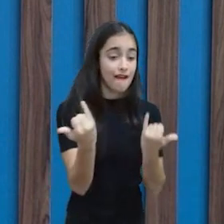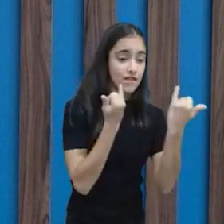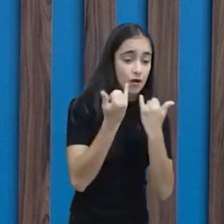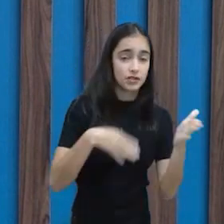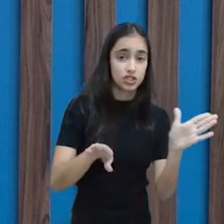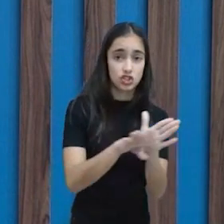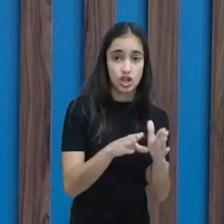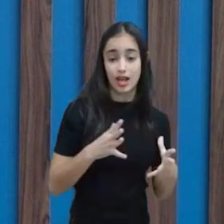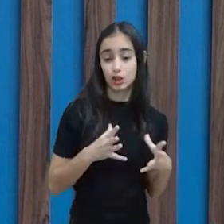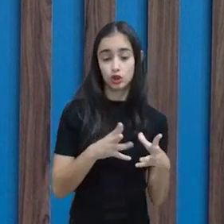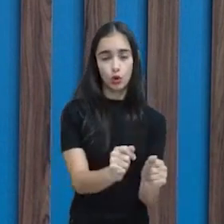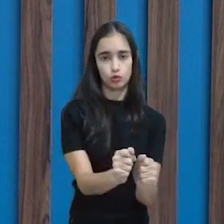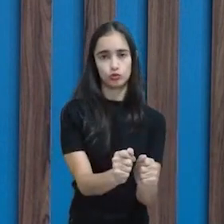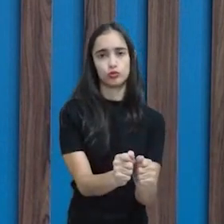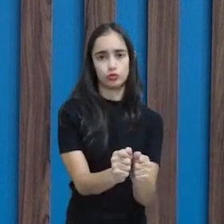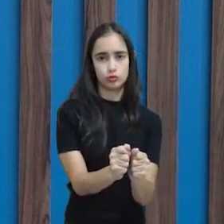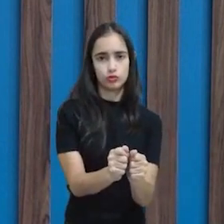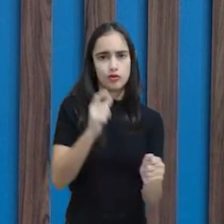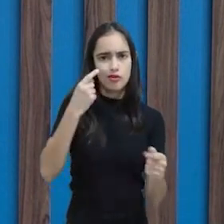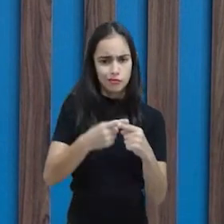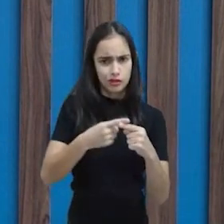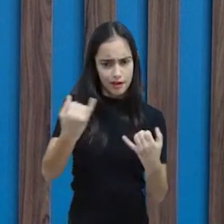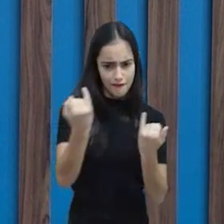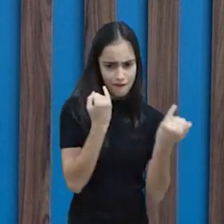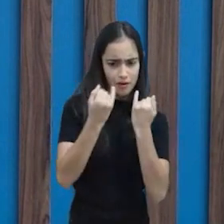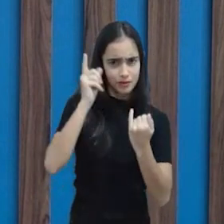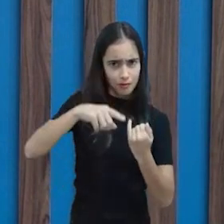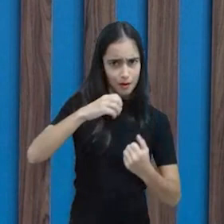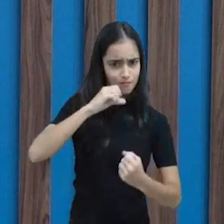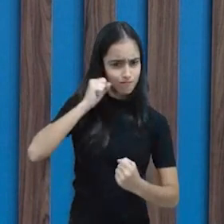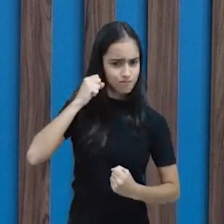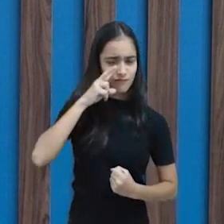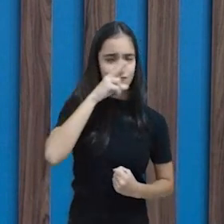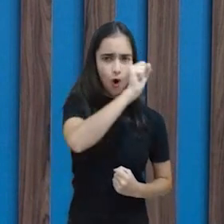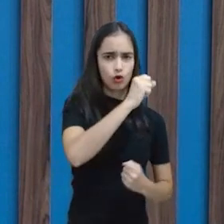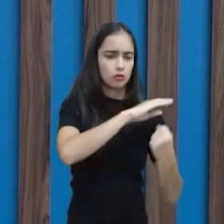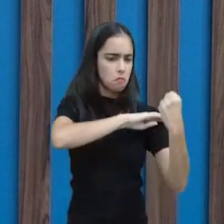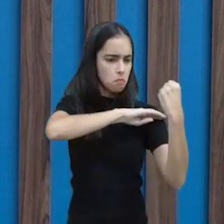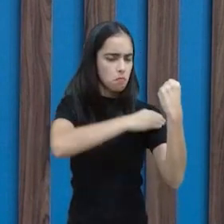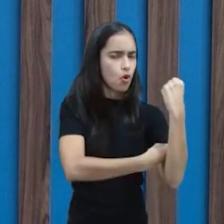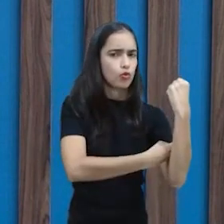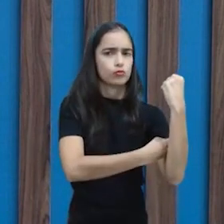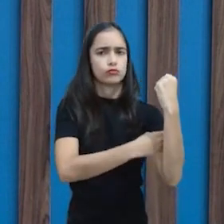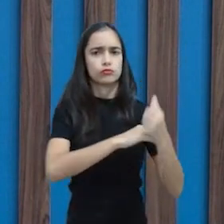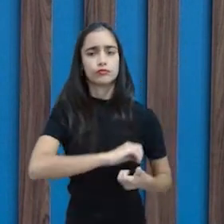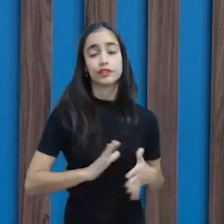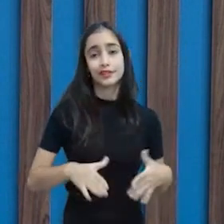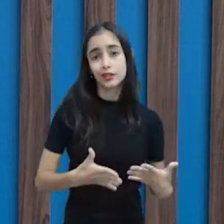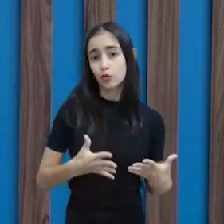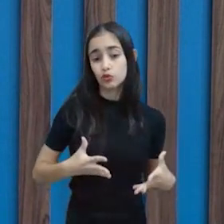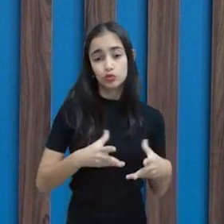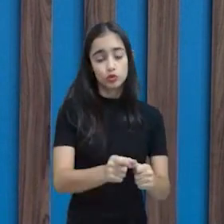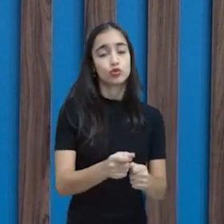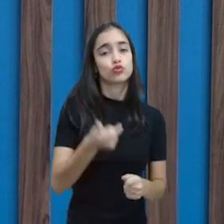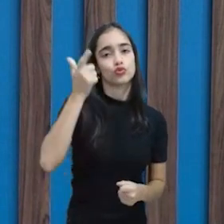todos, todos bem informados. Informação é poder, pessoal. Então, todos, quando estão bem informados, conseguem lutar por